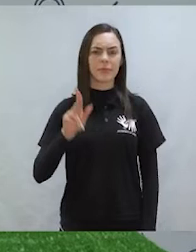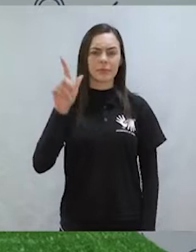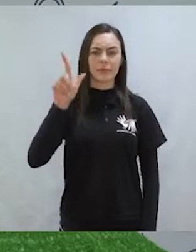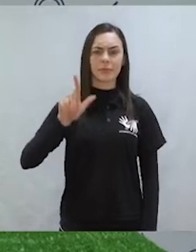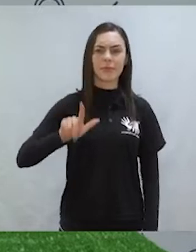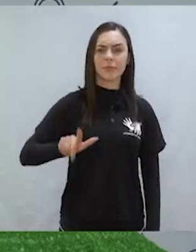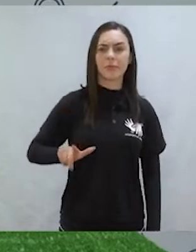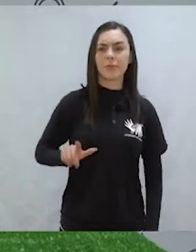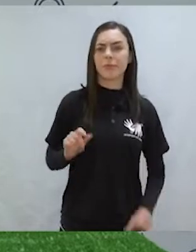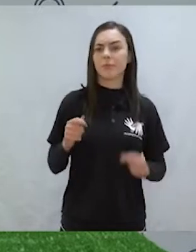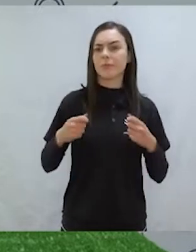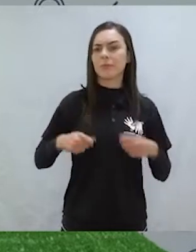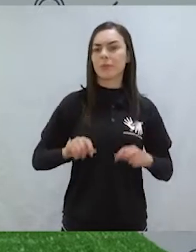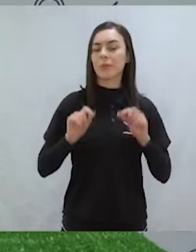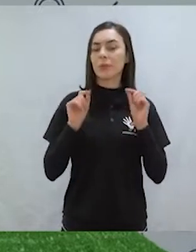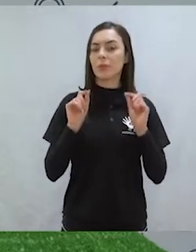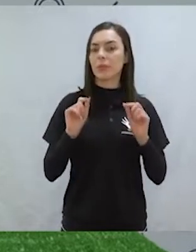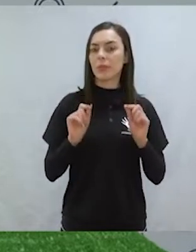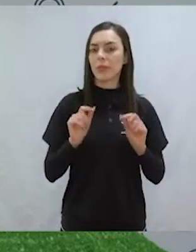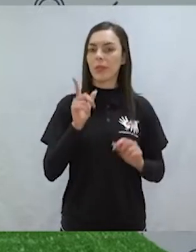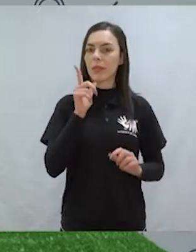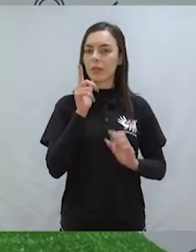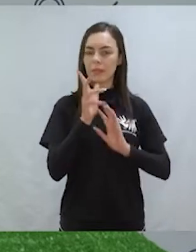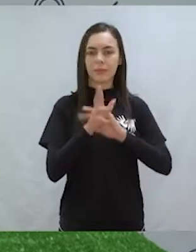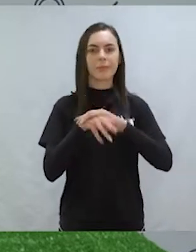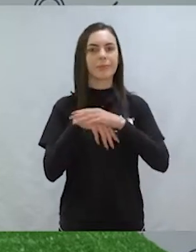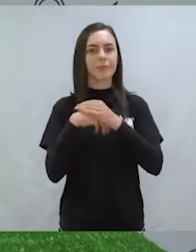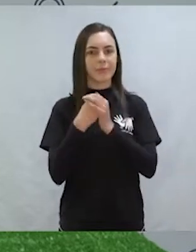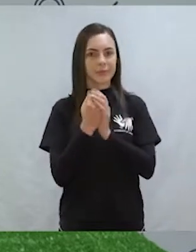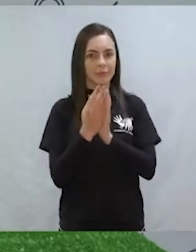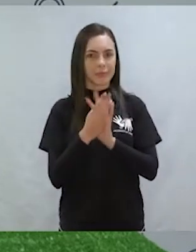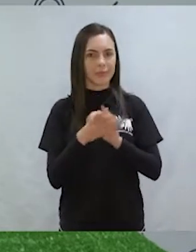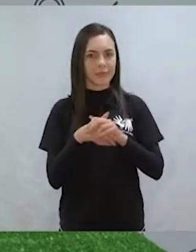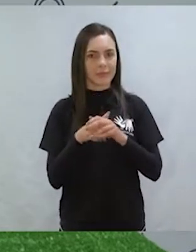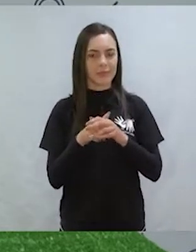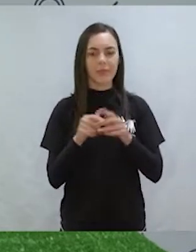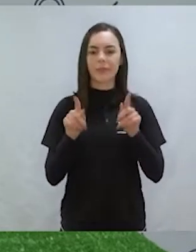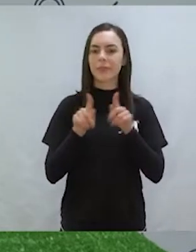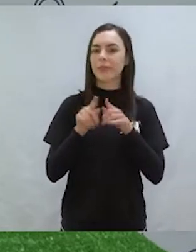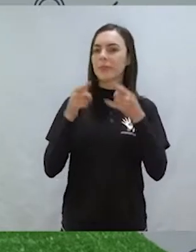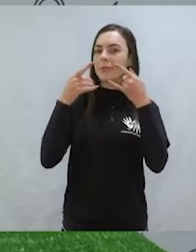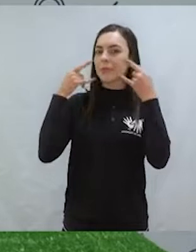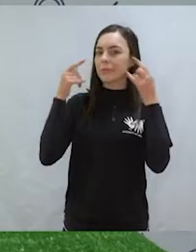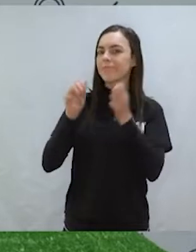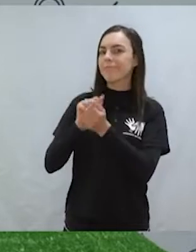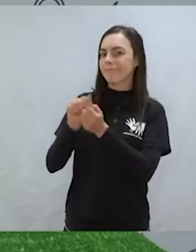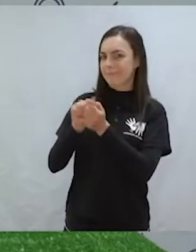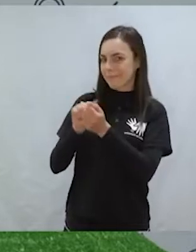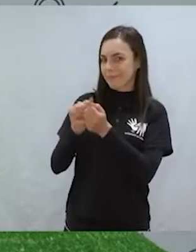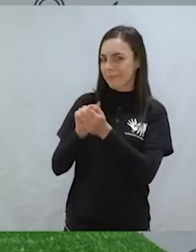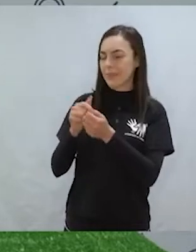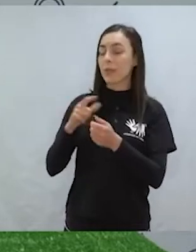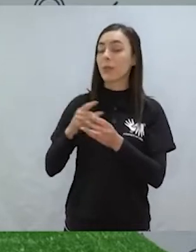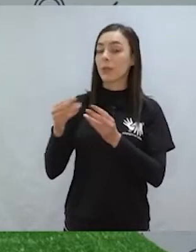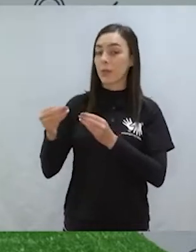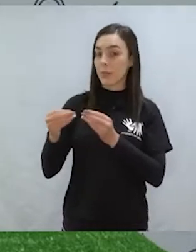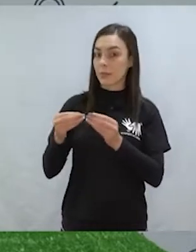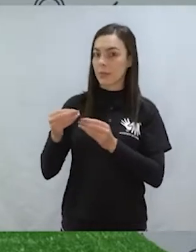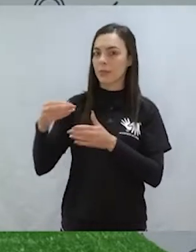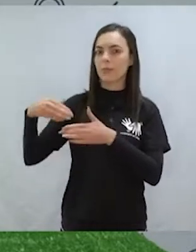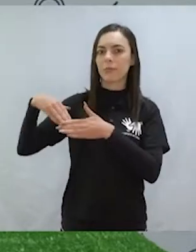a gente tem que lavar. Então, a professora trouxe aqui um plástico,